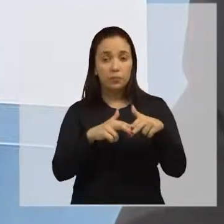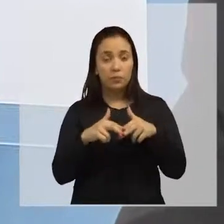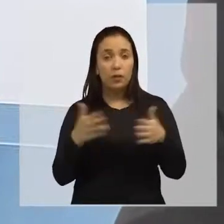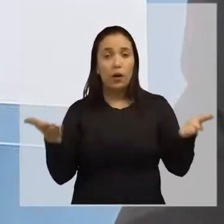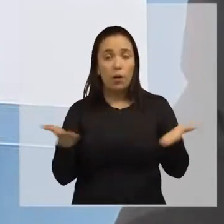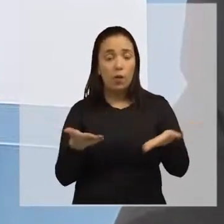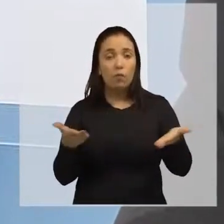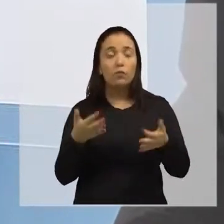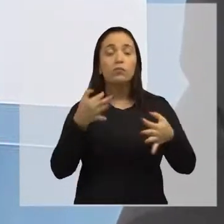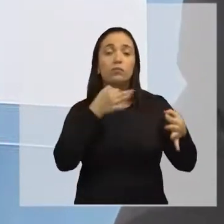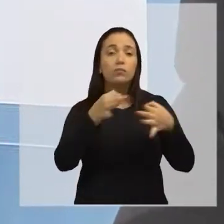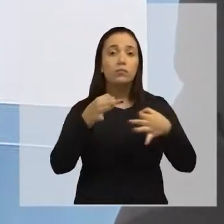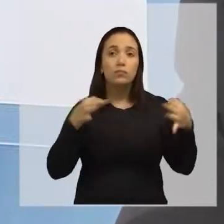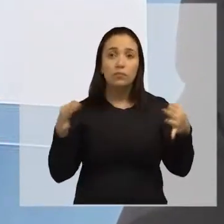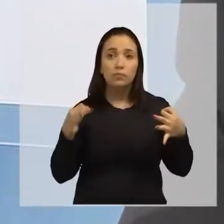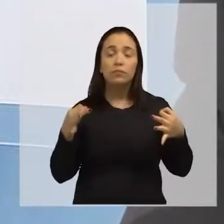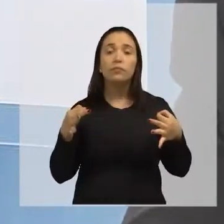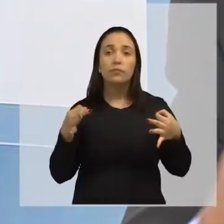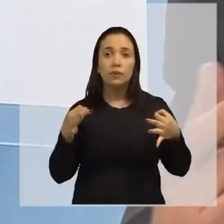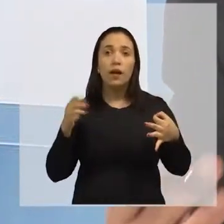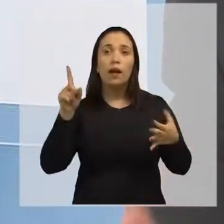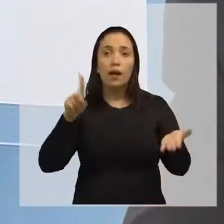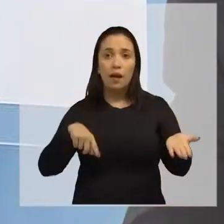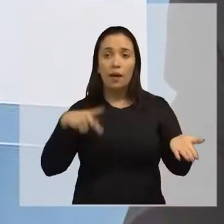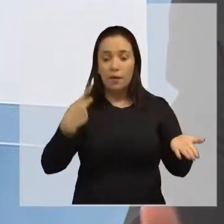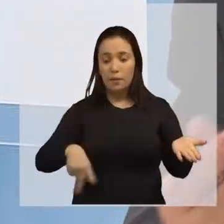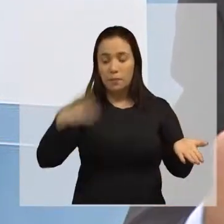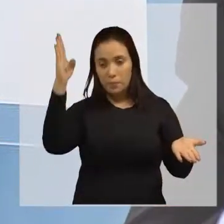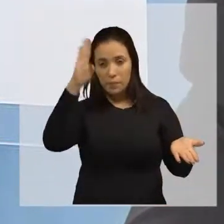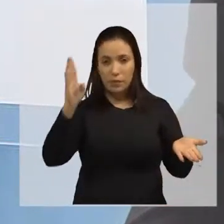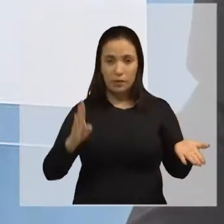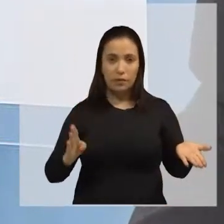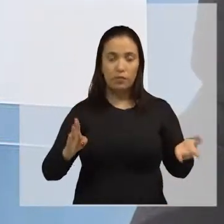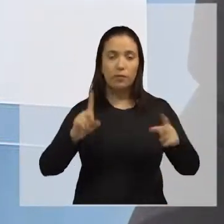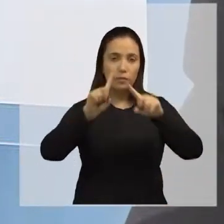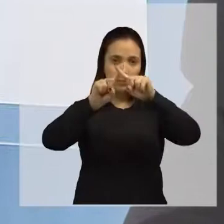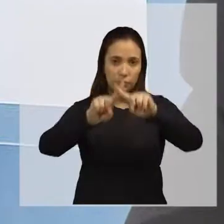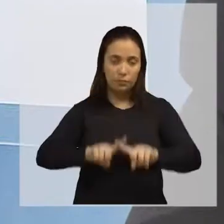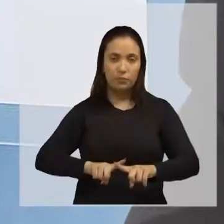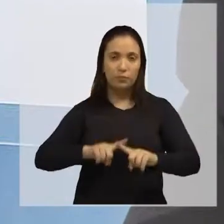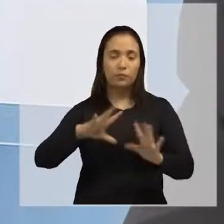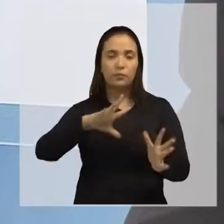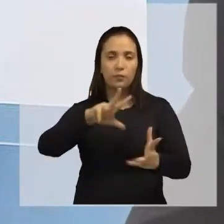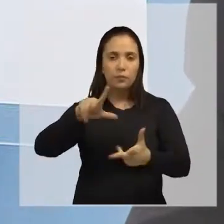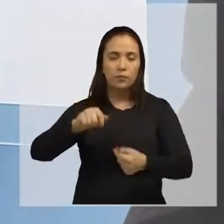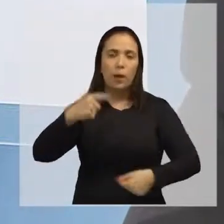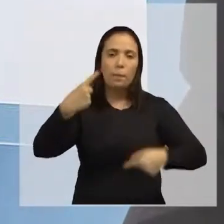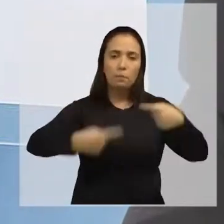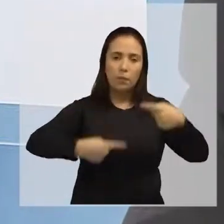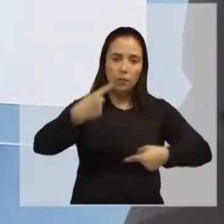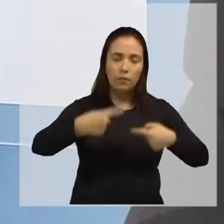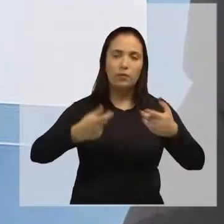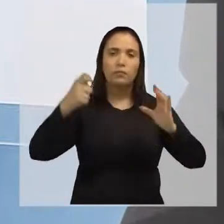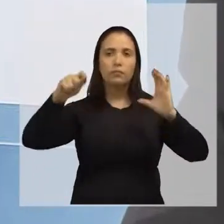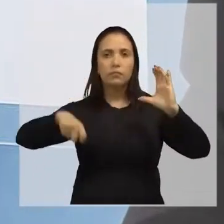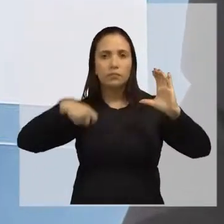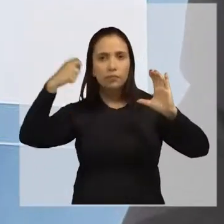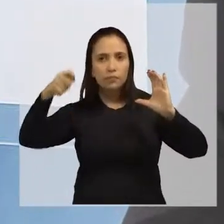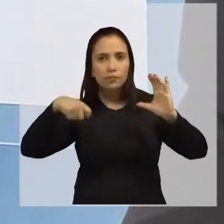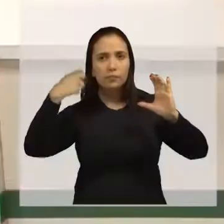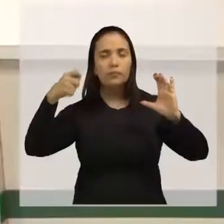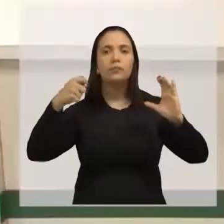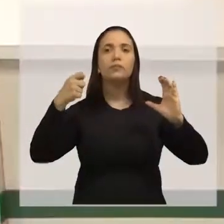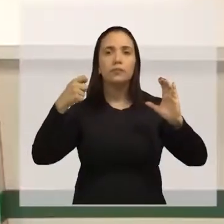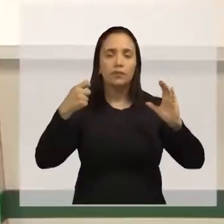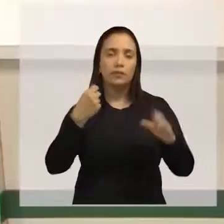é o universo da vida do brasileiro, da Copa do Mundo, da política, da imprensa, né? E faz parte da nossa vida. Mas